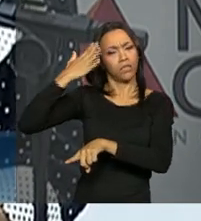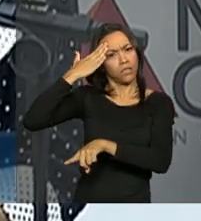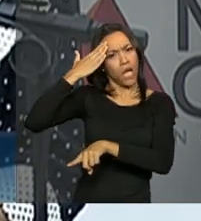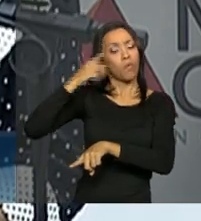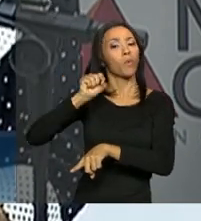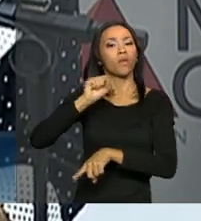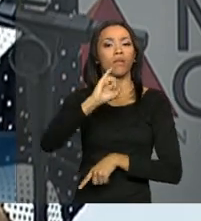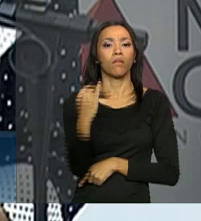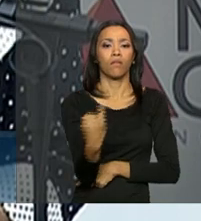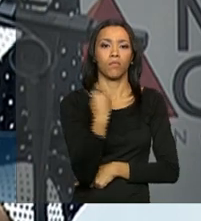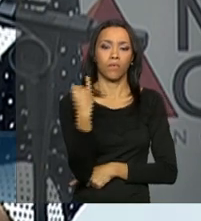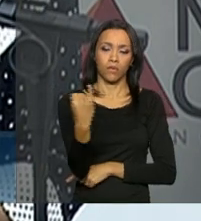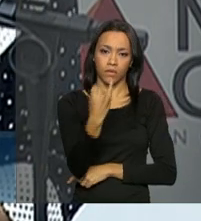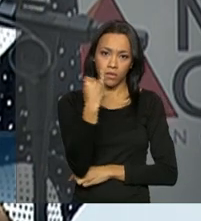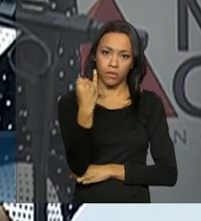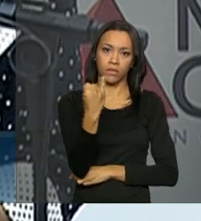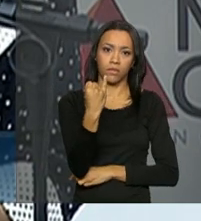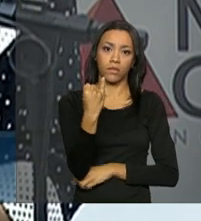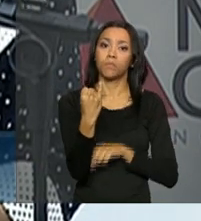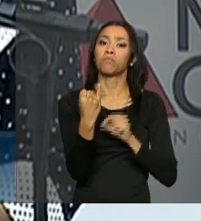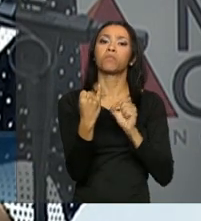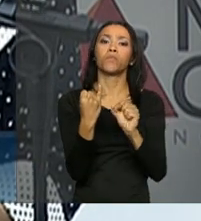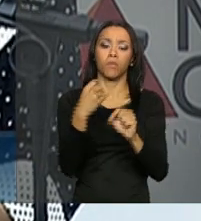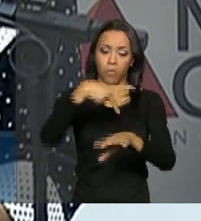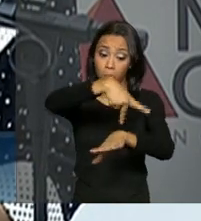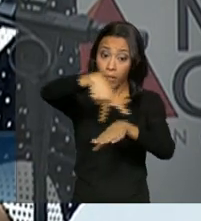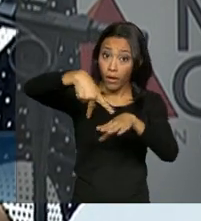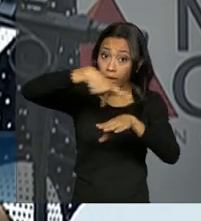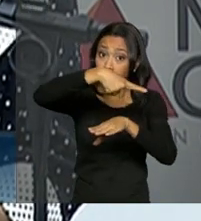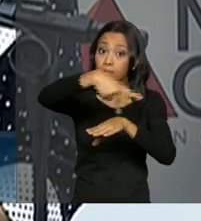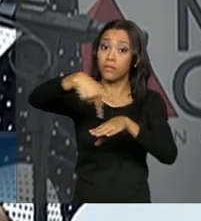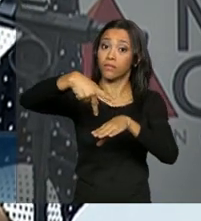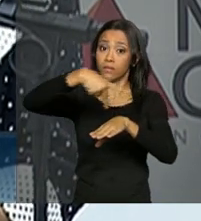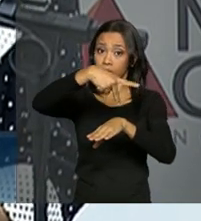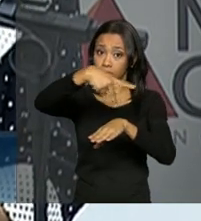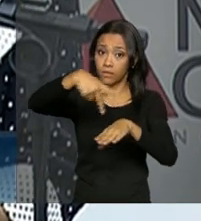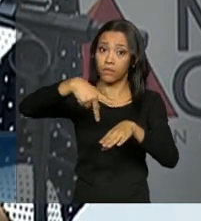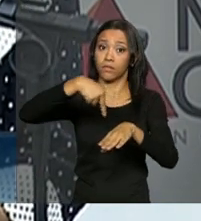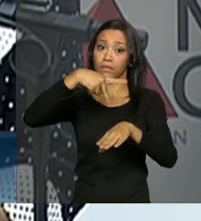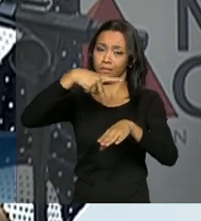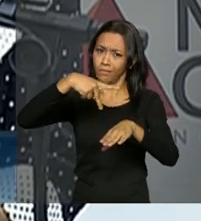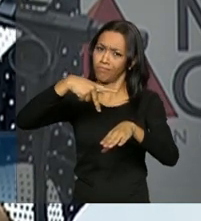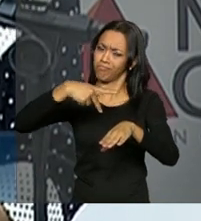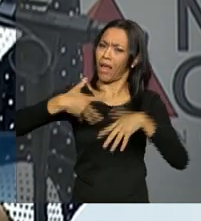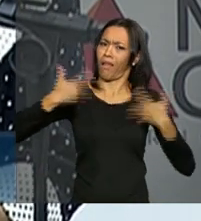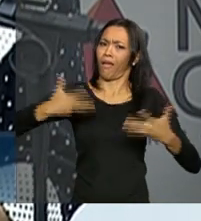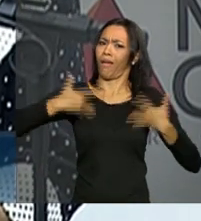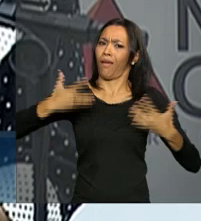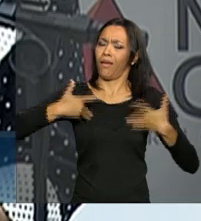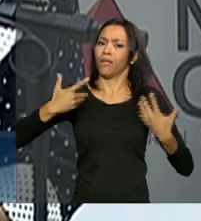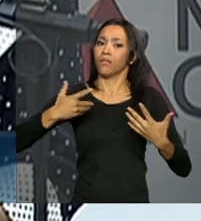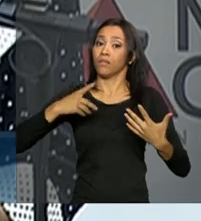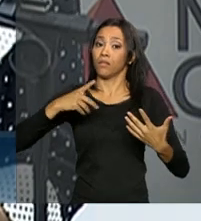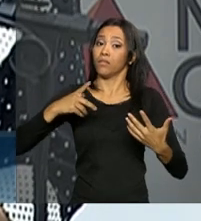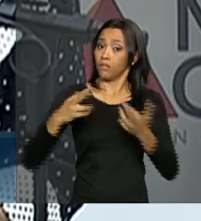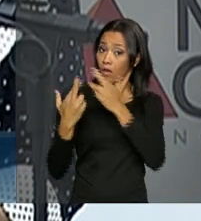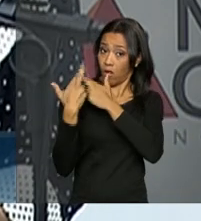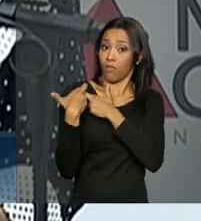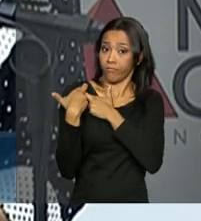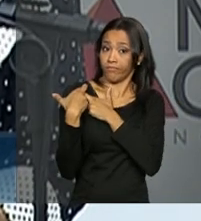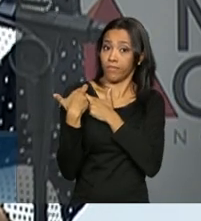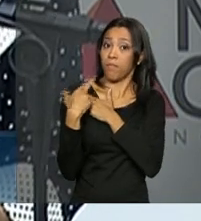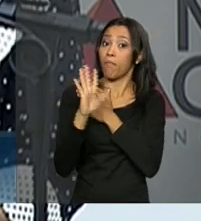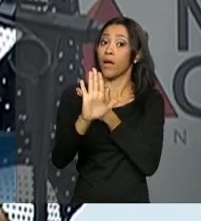importância que é para um país ter essa capacidade de ser alegre, responsável e garantir